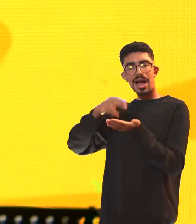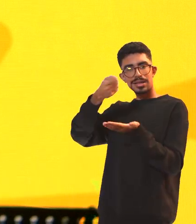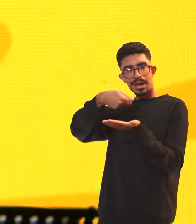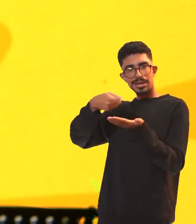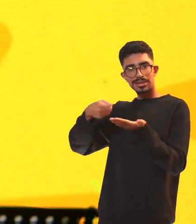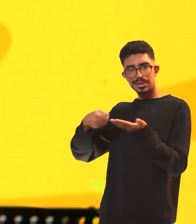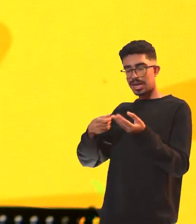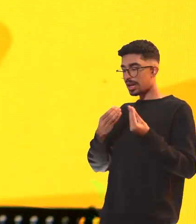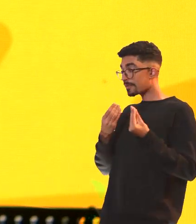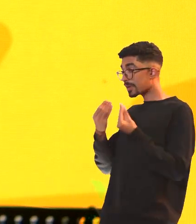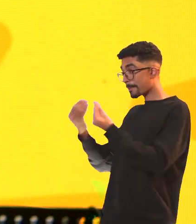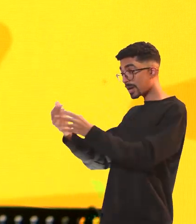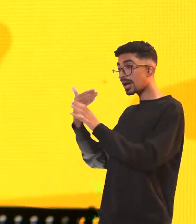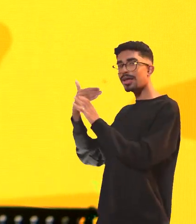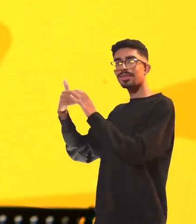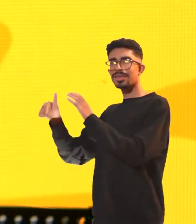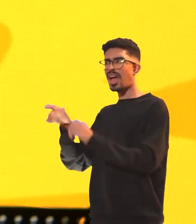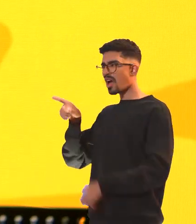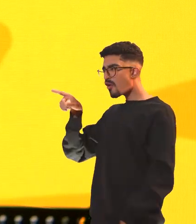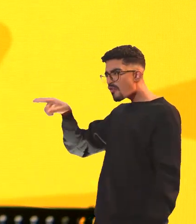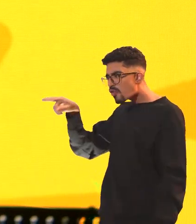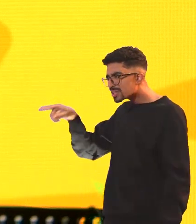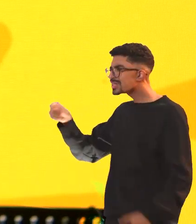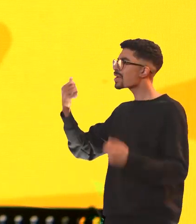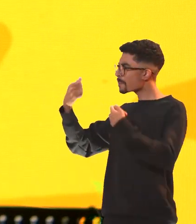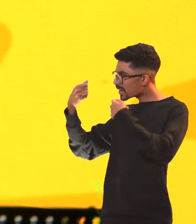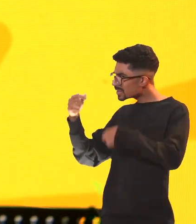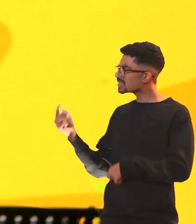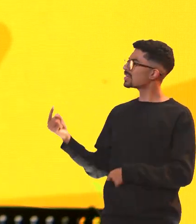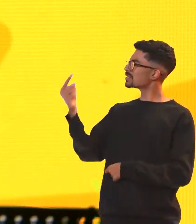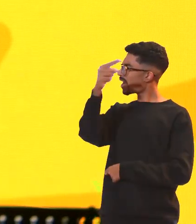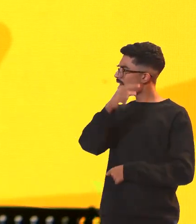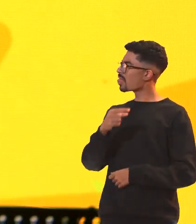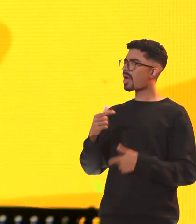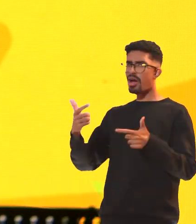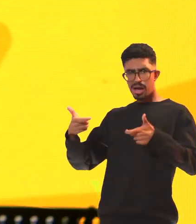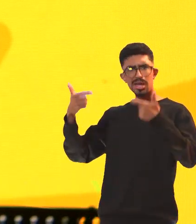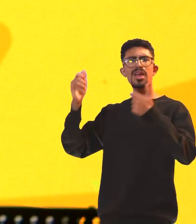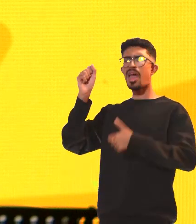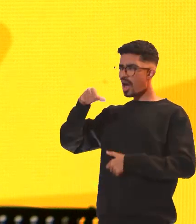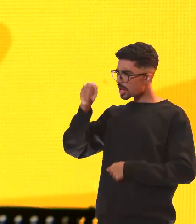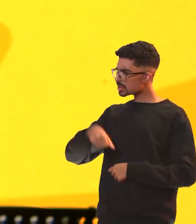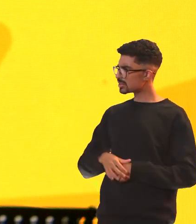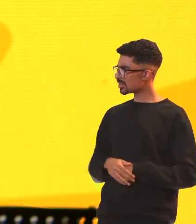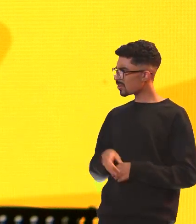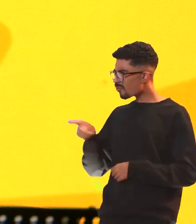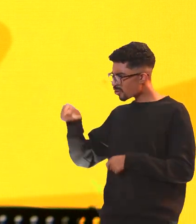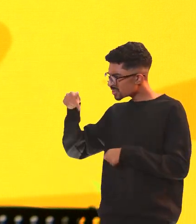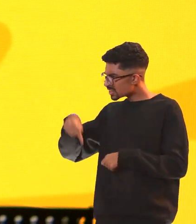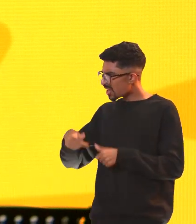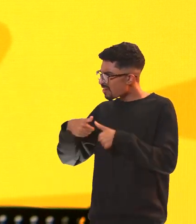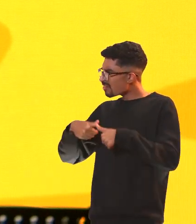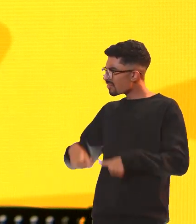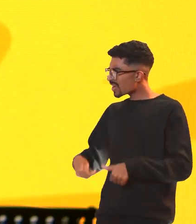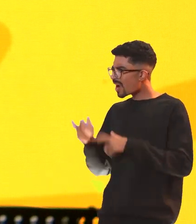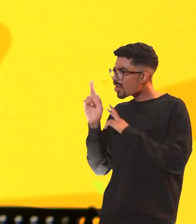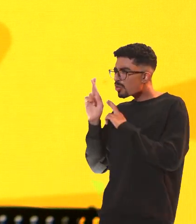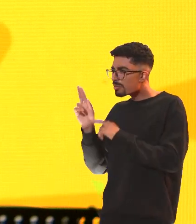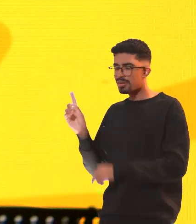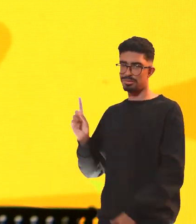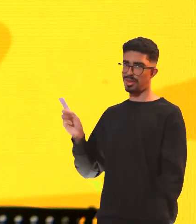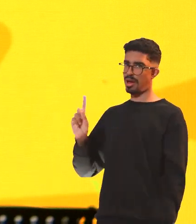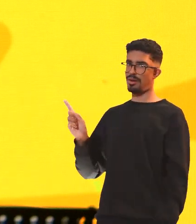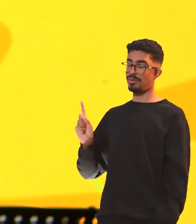fosse colocado na linha de frente da batalha, no lugar onde a batalha fosse mais acirrada e menos chances de sobrevivência. É